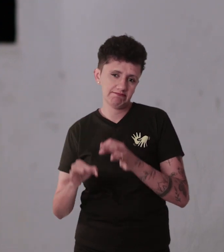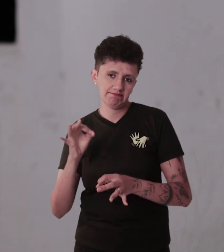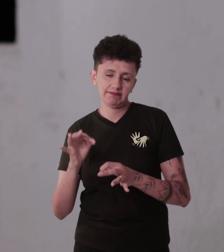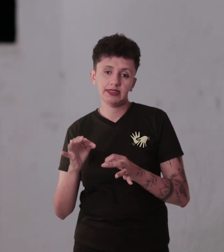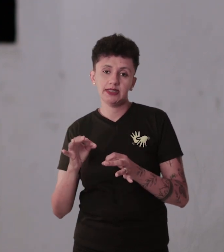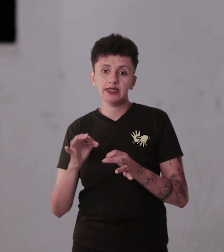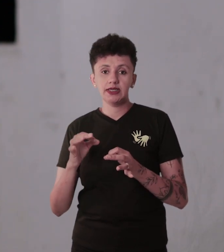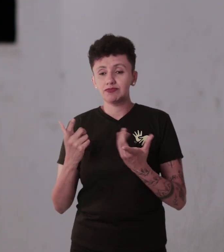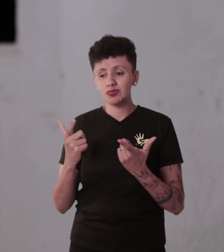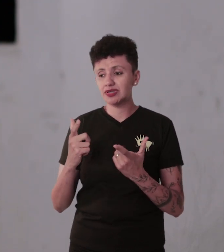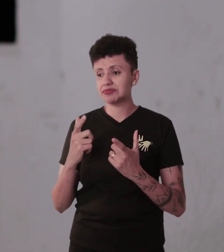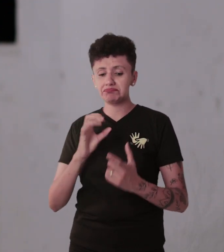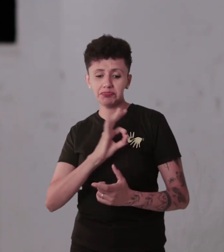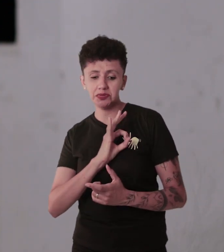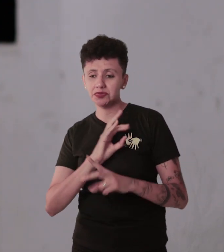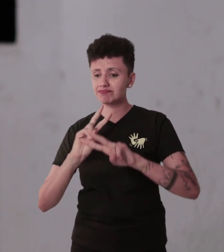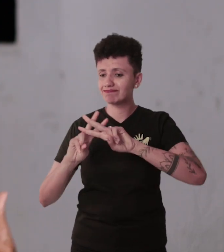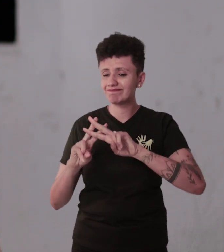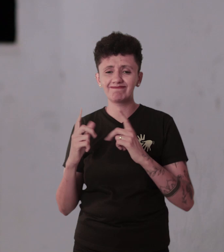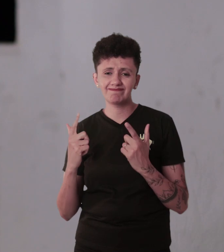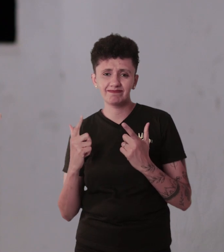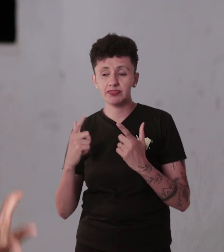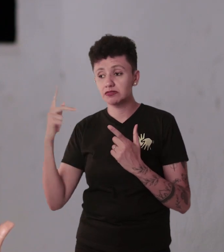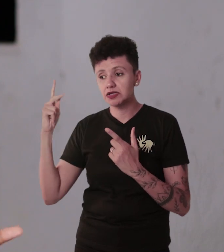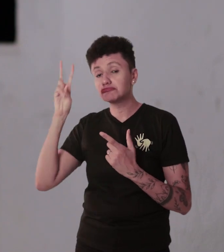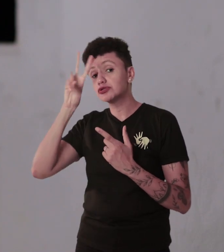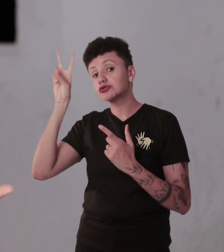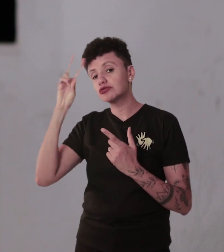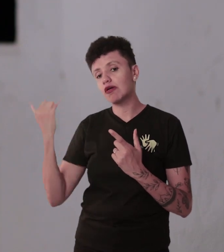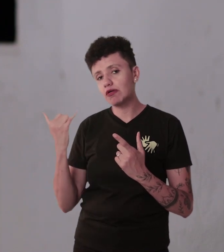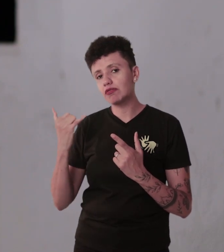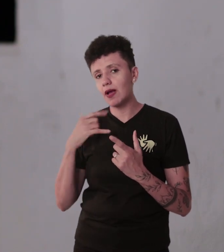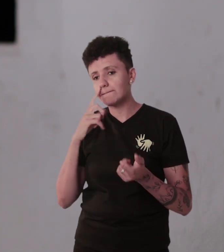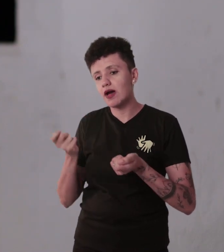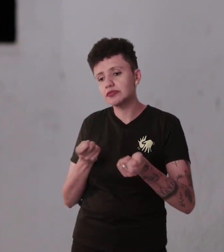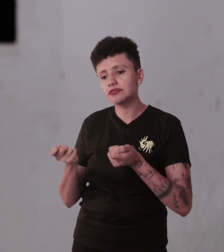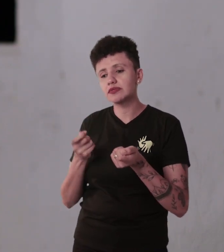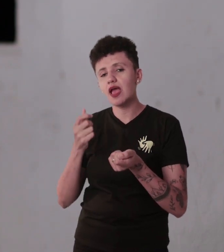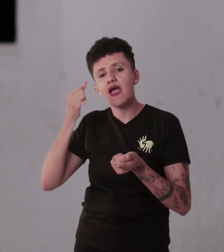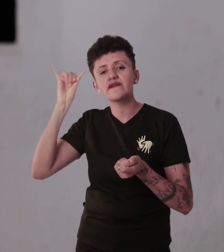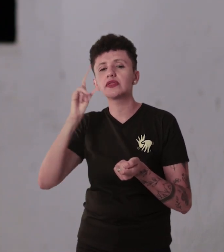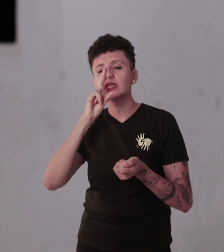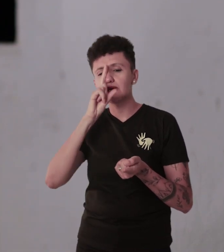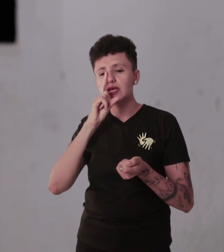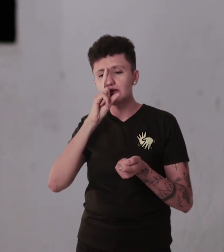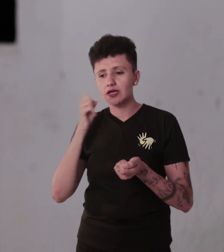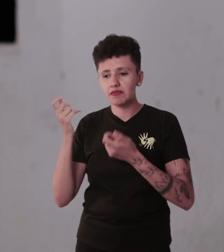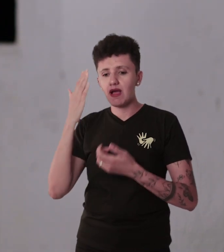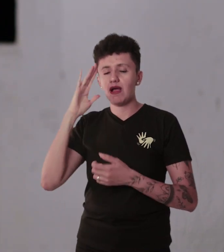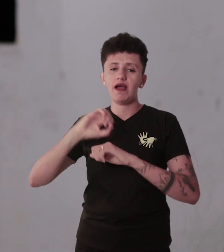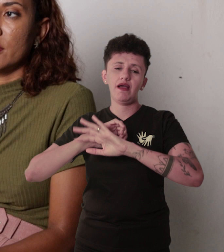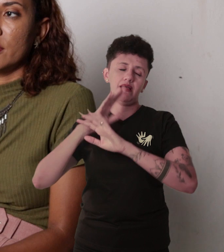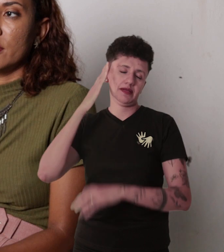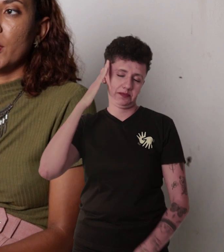justiça. E como a gente não tinha uma justiça instituída, era a forma delas de conter a criminalidade. Pelo menos foi o que ficou bem óbvio